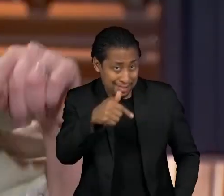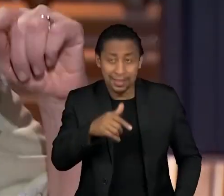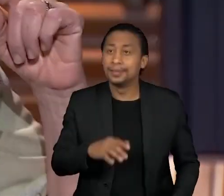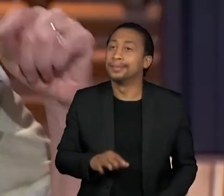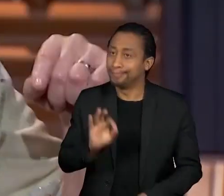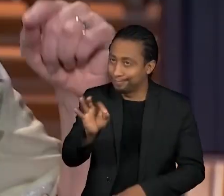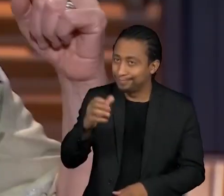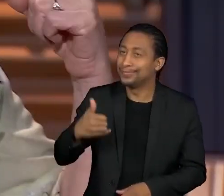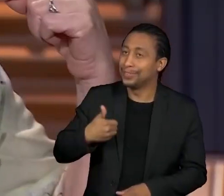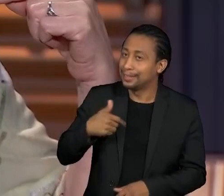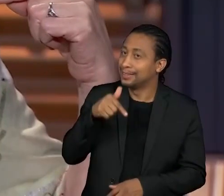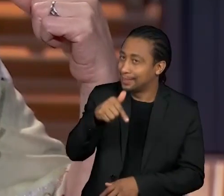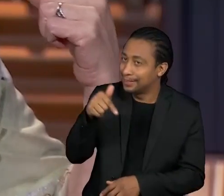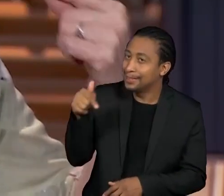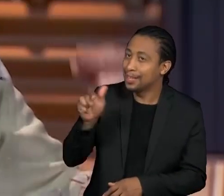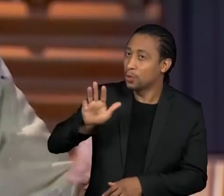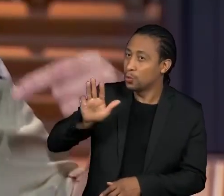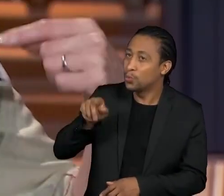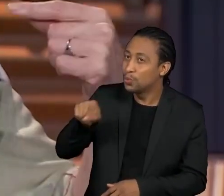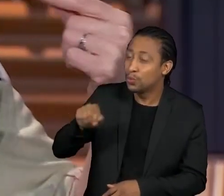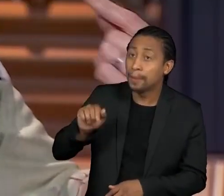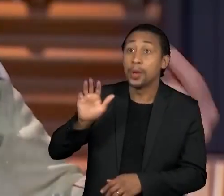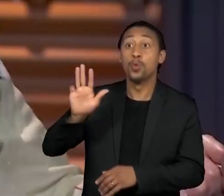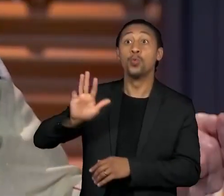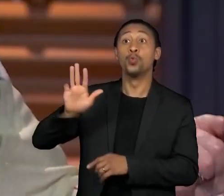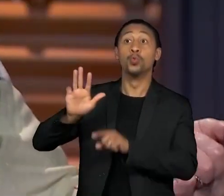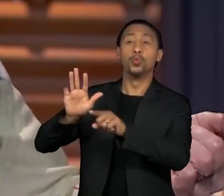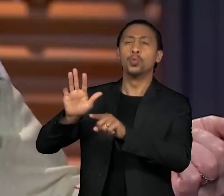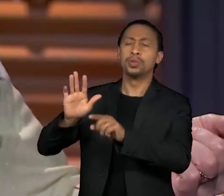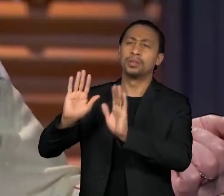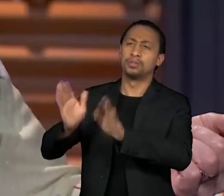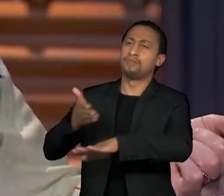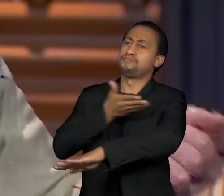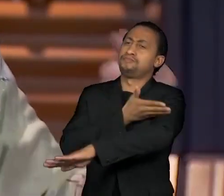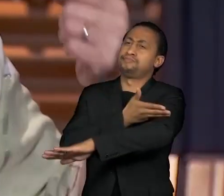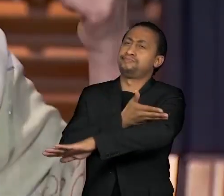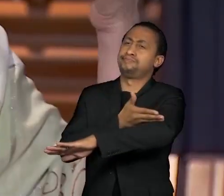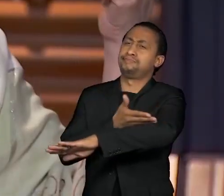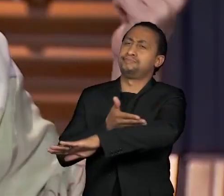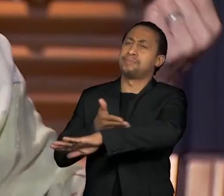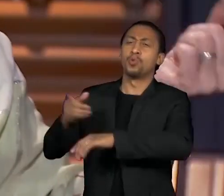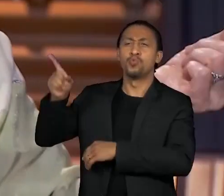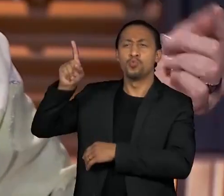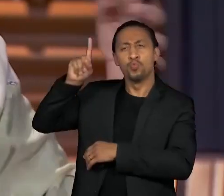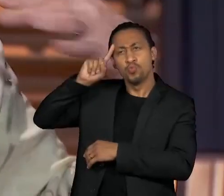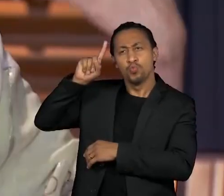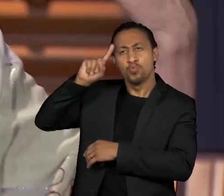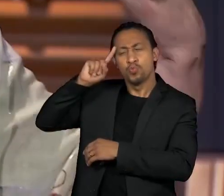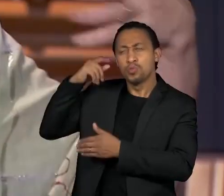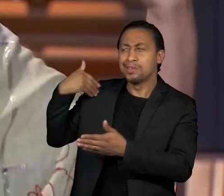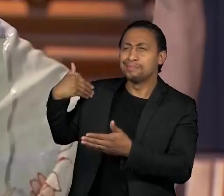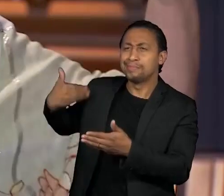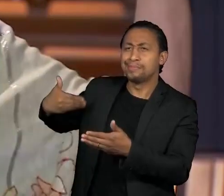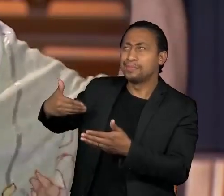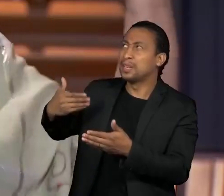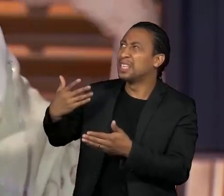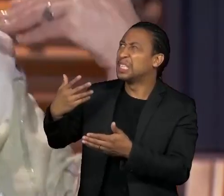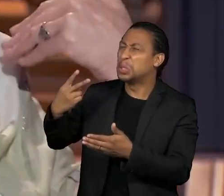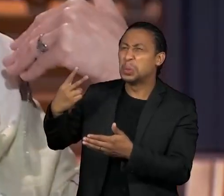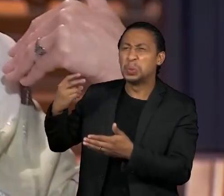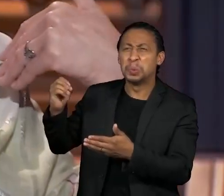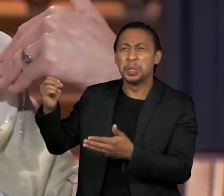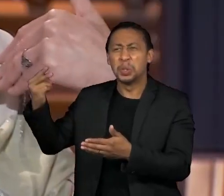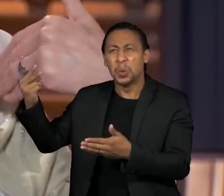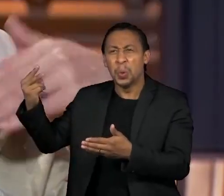mas o Lula tem uma dinâmica diária desde 2002 e muito